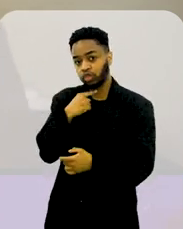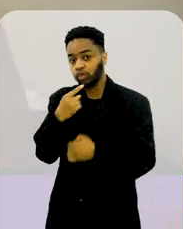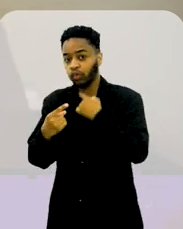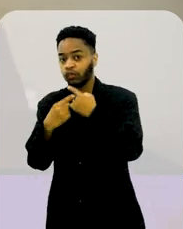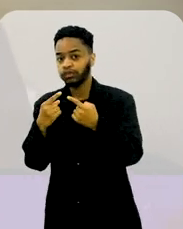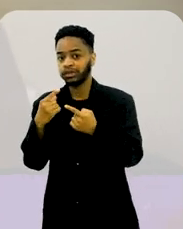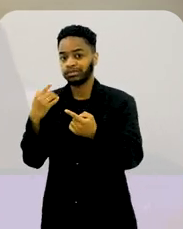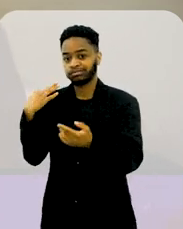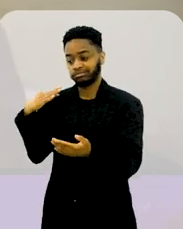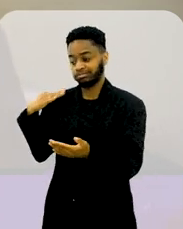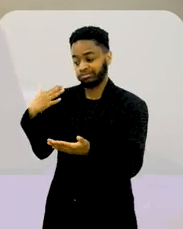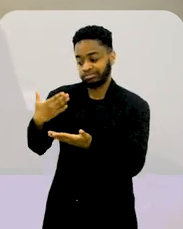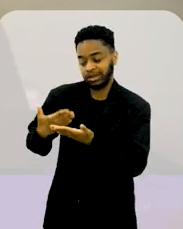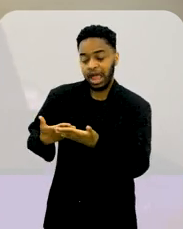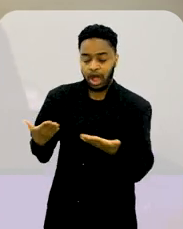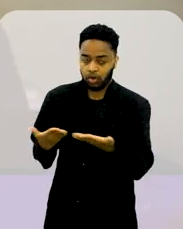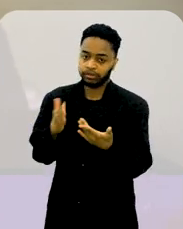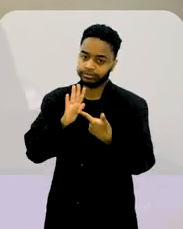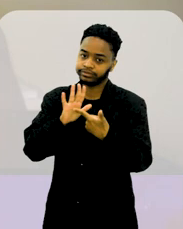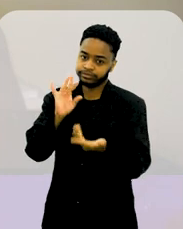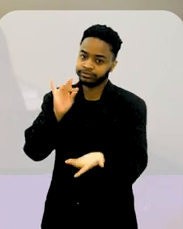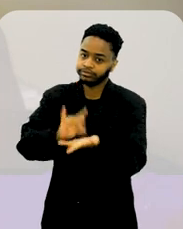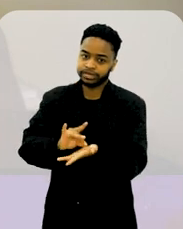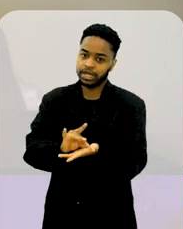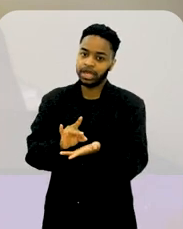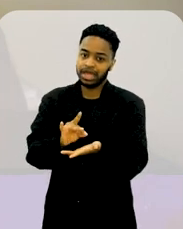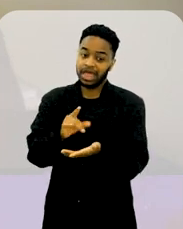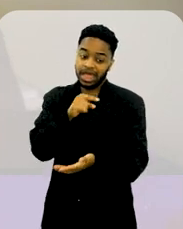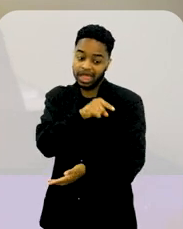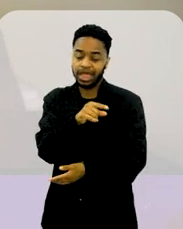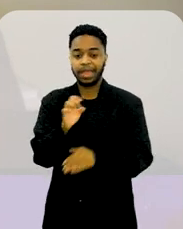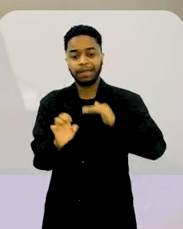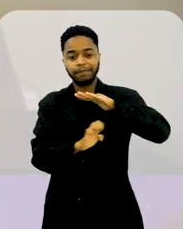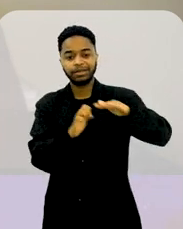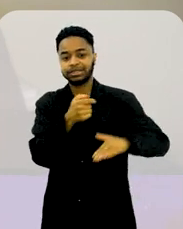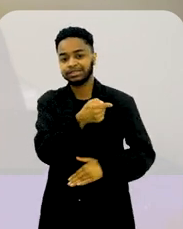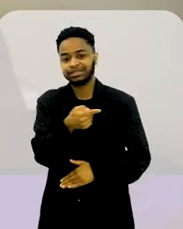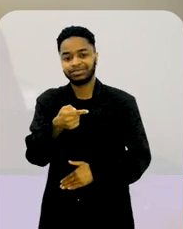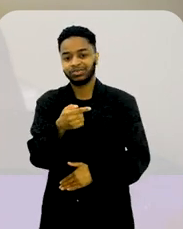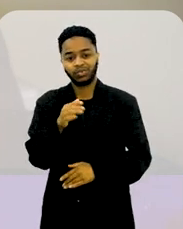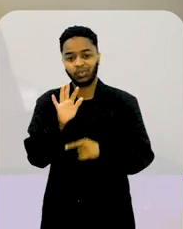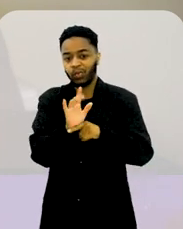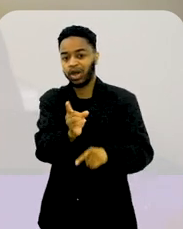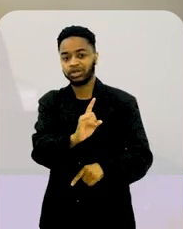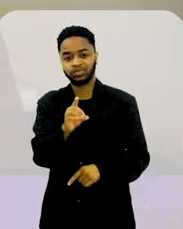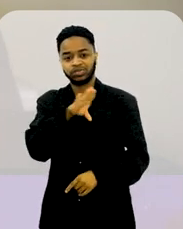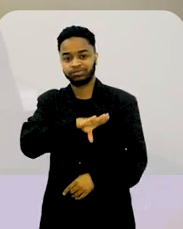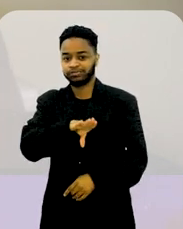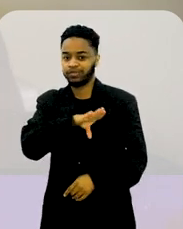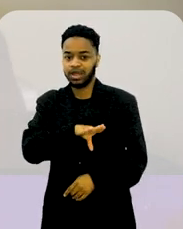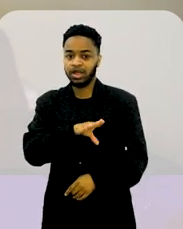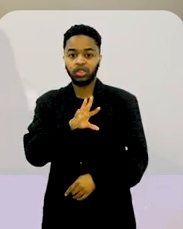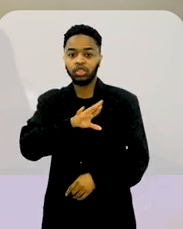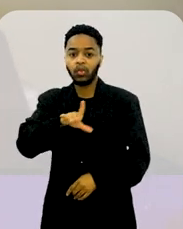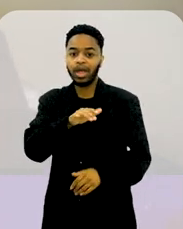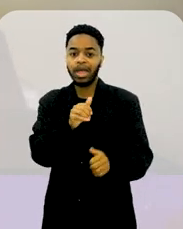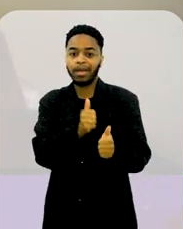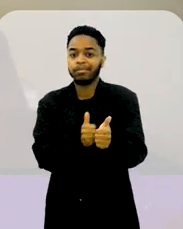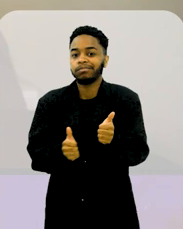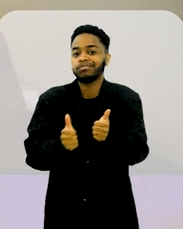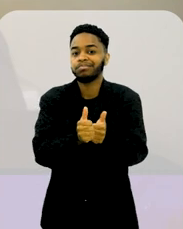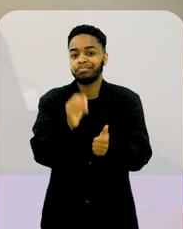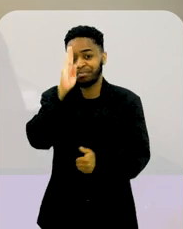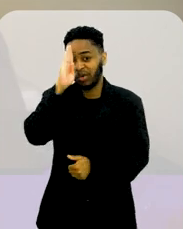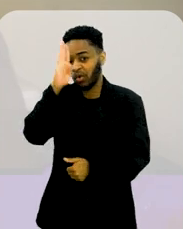anos atrás ela vem se confirmando para mim a 777 é uma empresa que não coloca o Vasco da Gama com a sua prioridade não